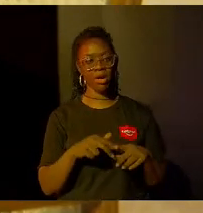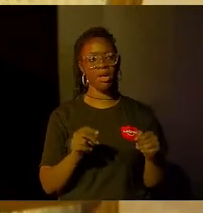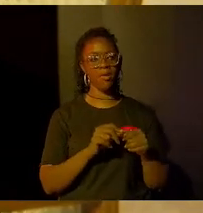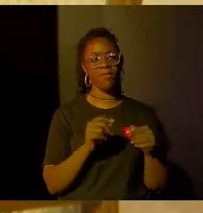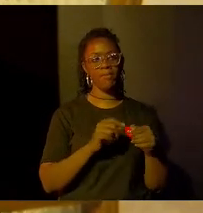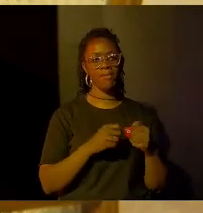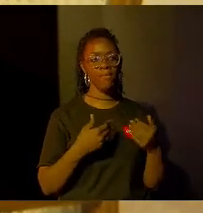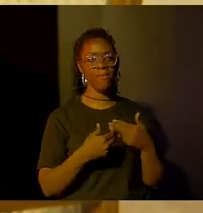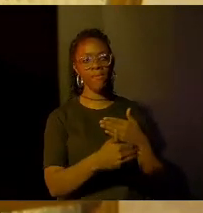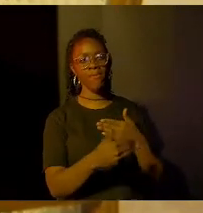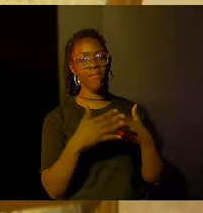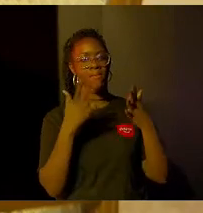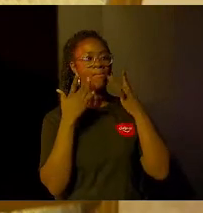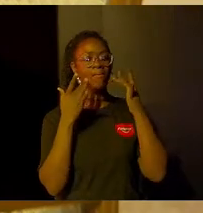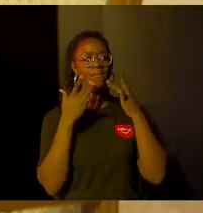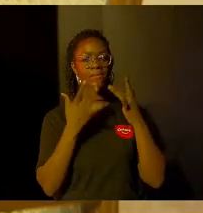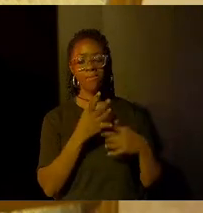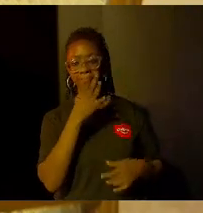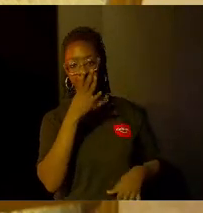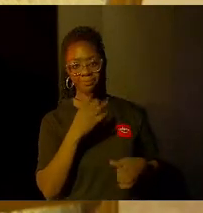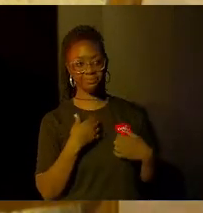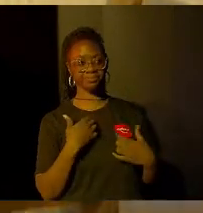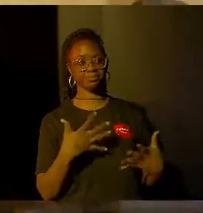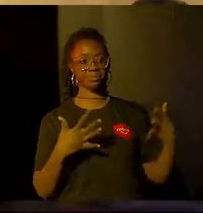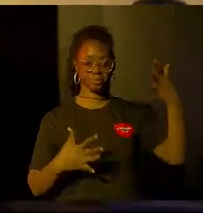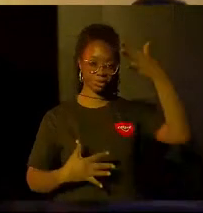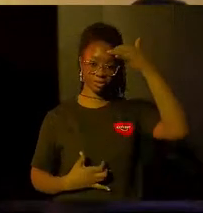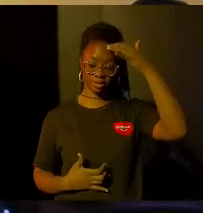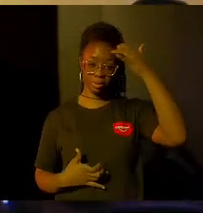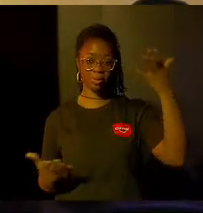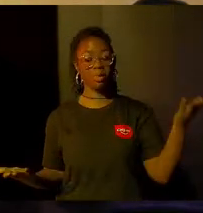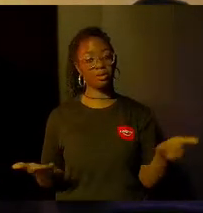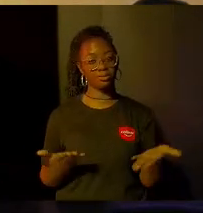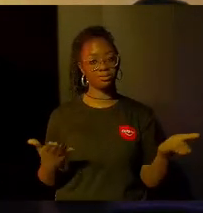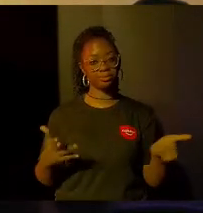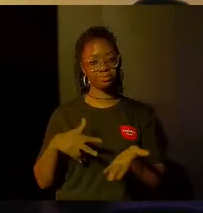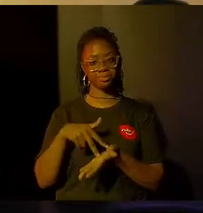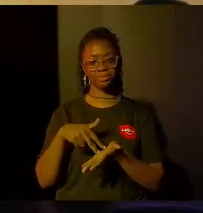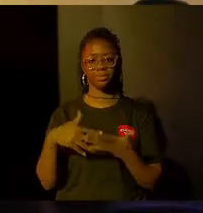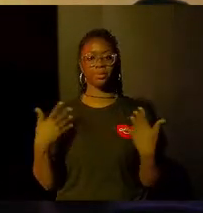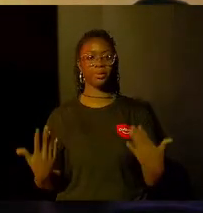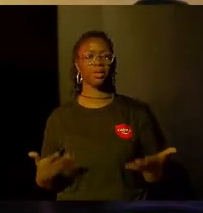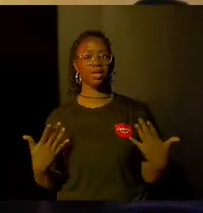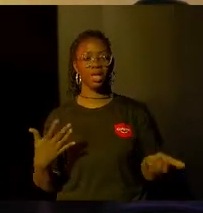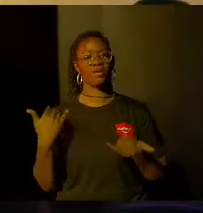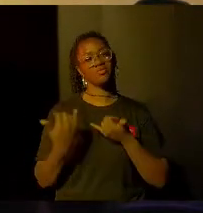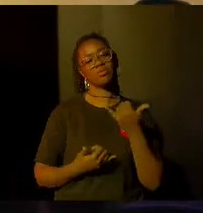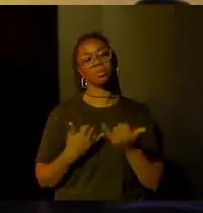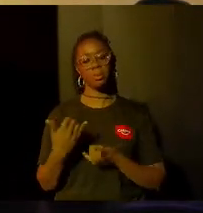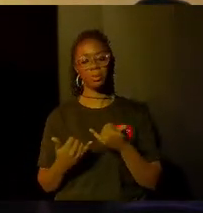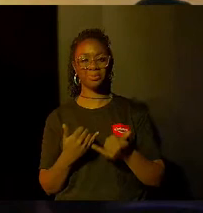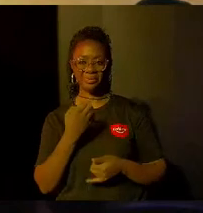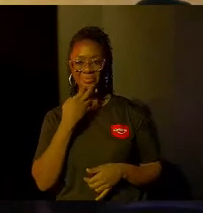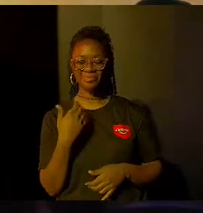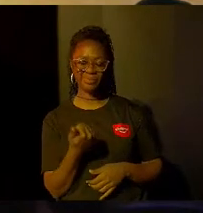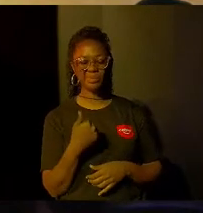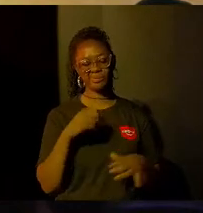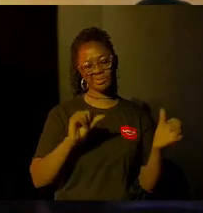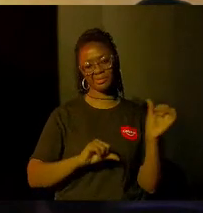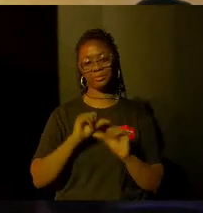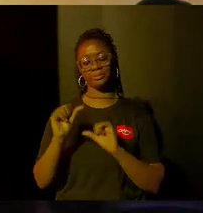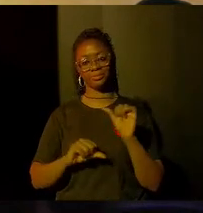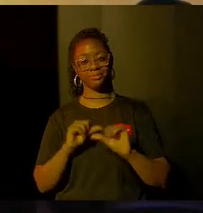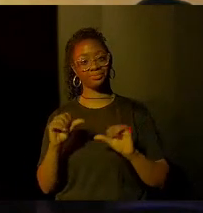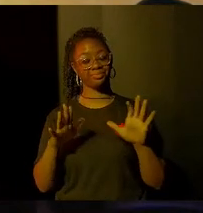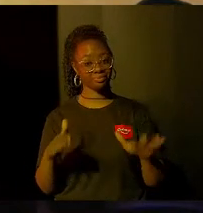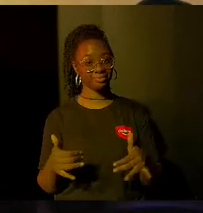incrível e impactante quanto macacos agora vem fazer um personagem leve divertido enfim mas eu acho que o